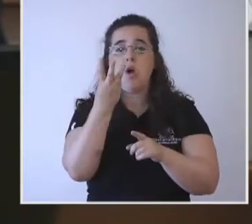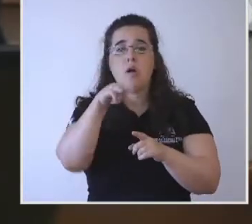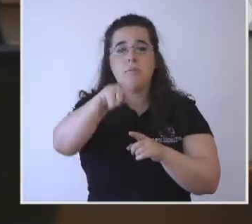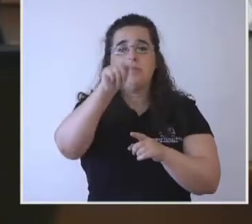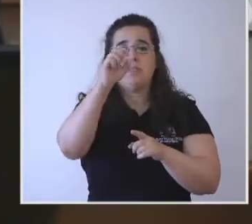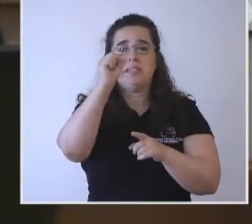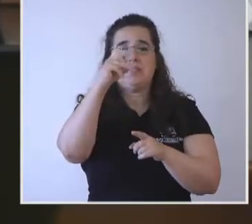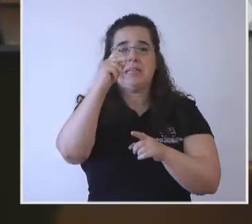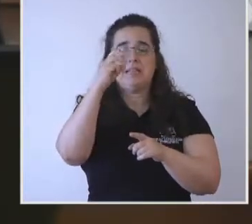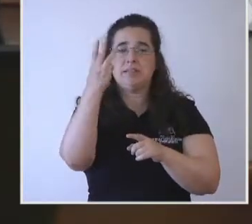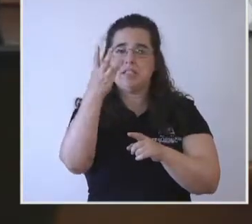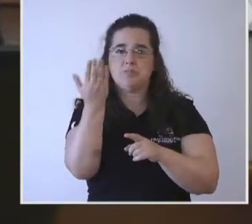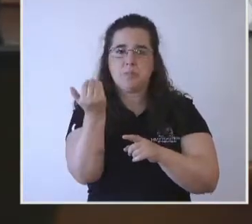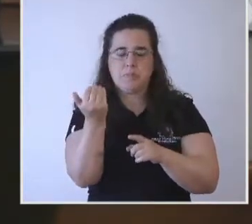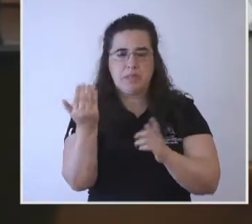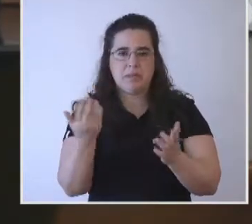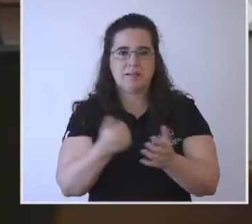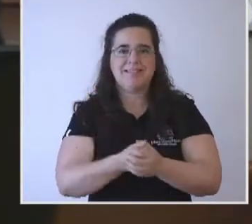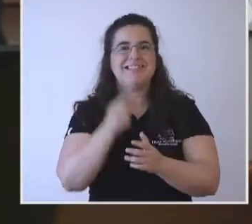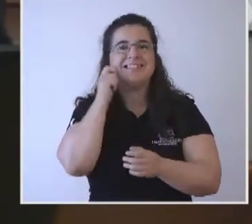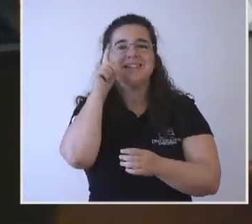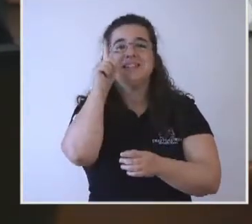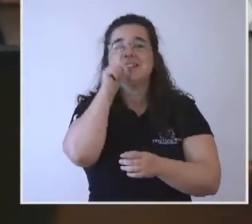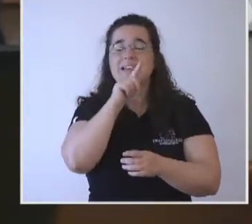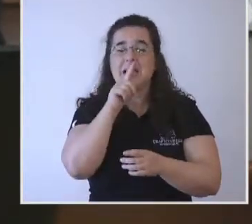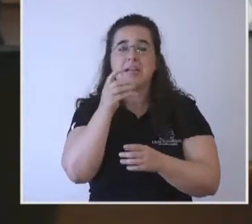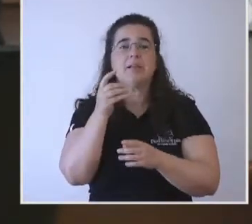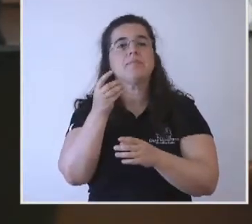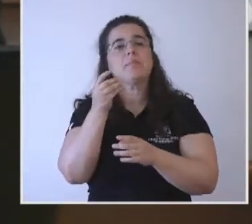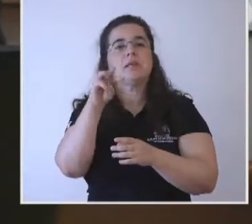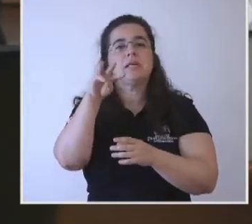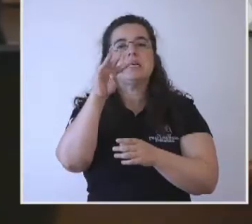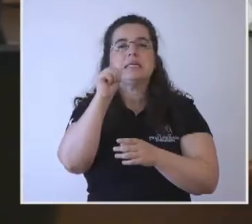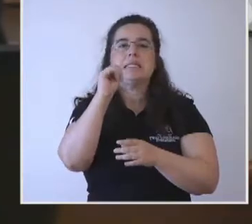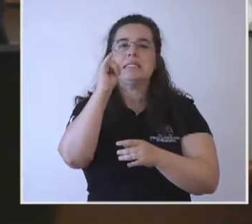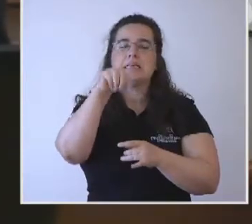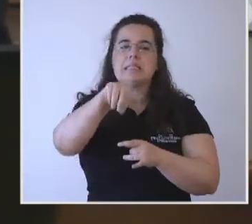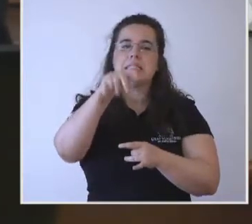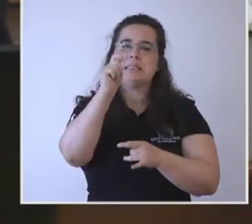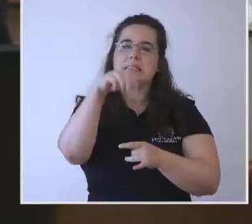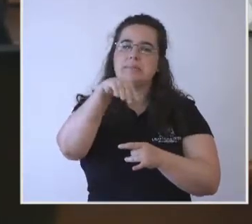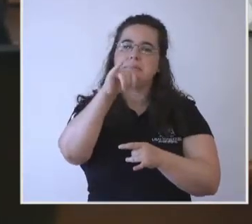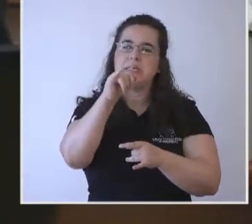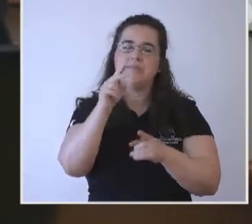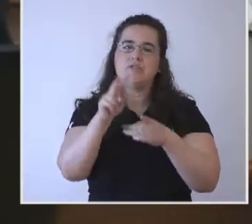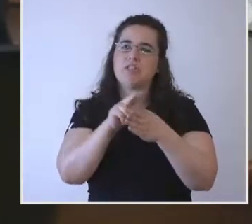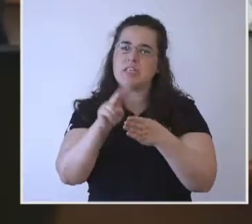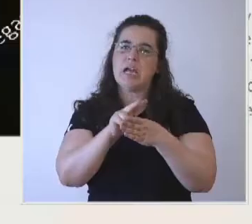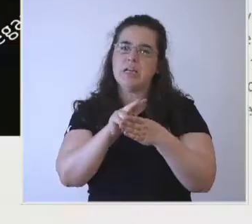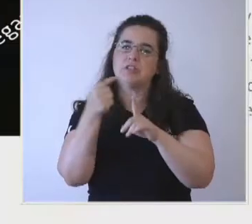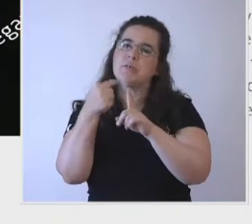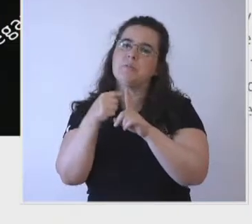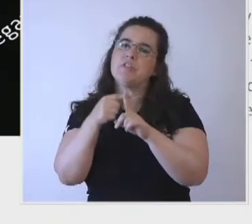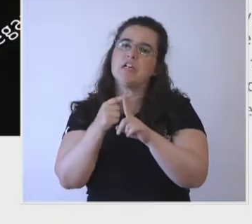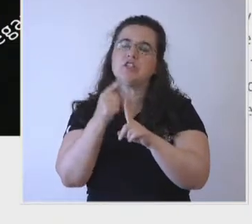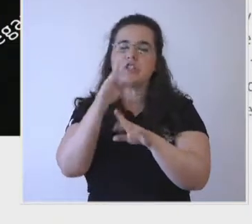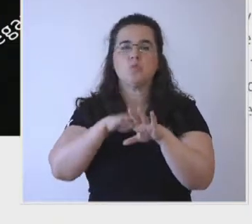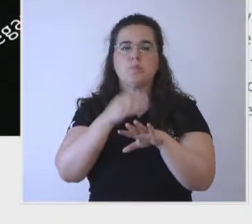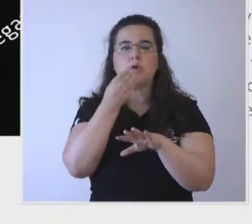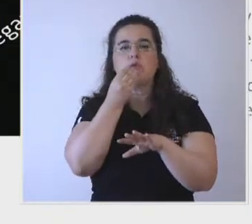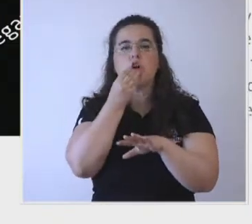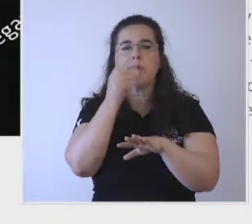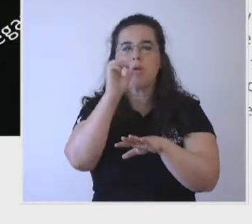tão evidente. E os semi-vegetarianos parecem terem vantagem sobre os veganos. Quando falamos em grau de risco do